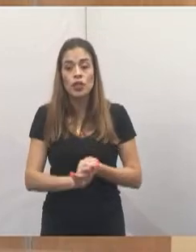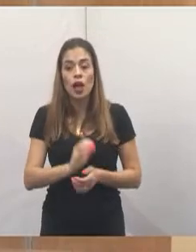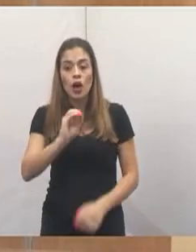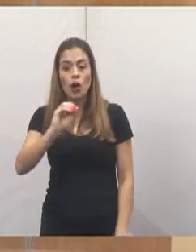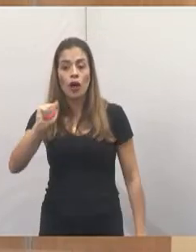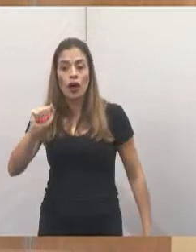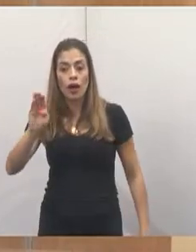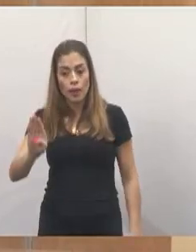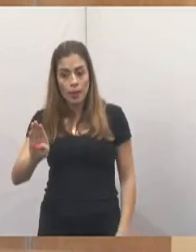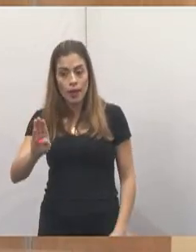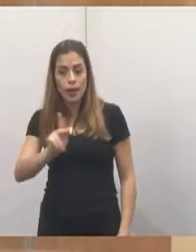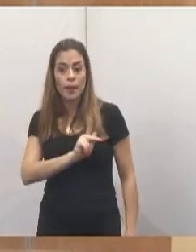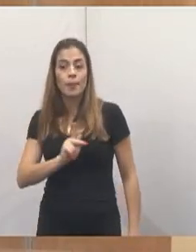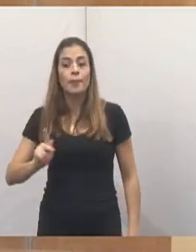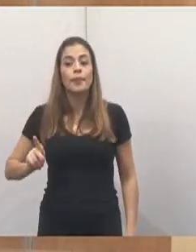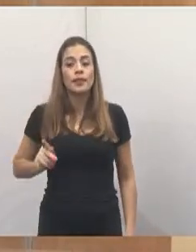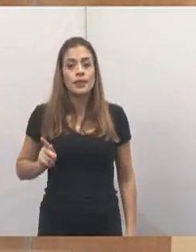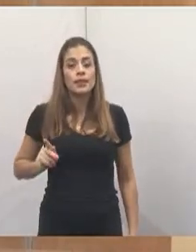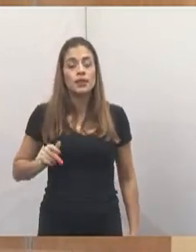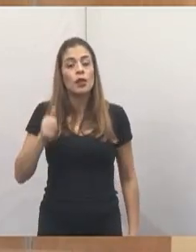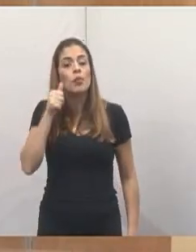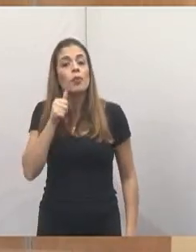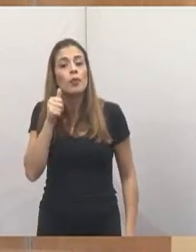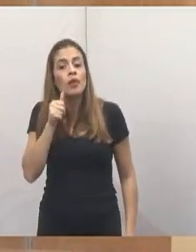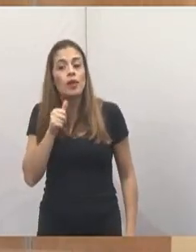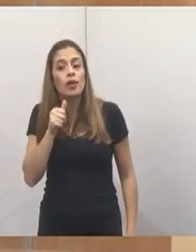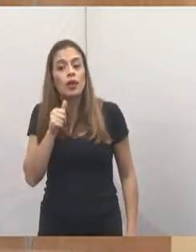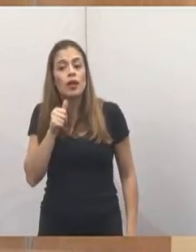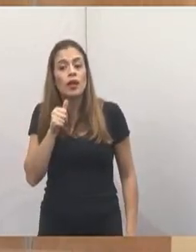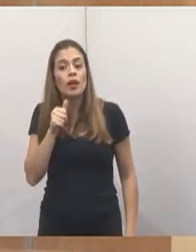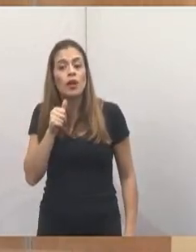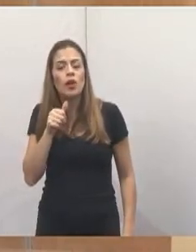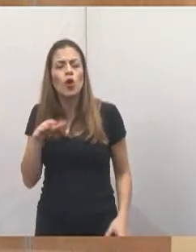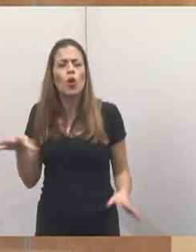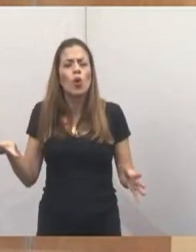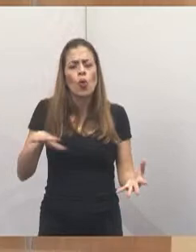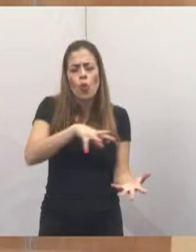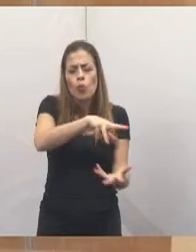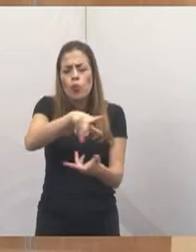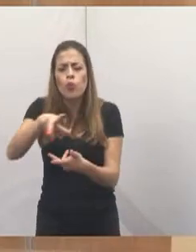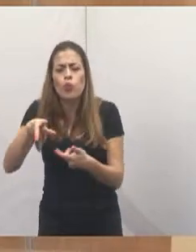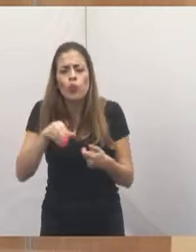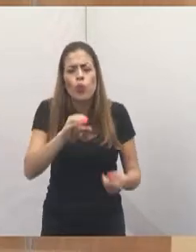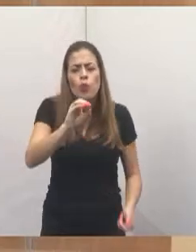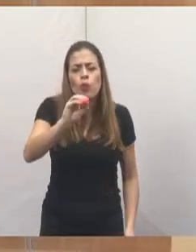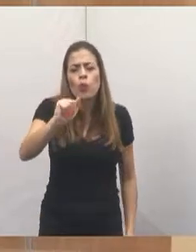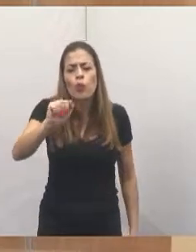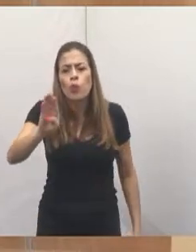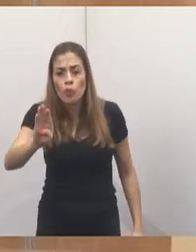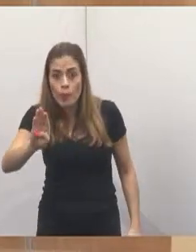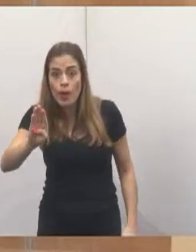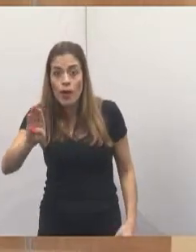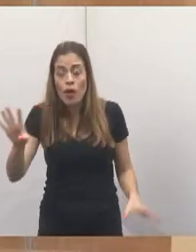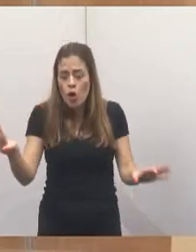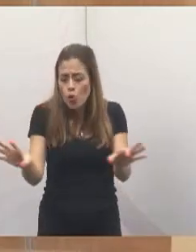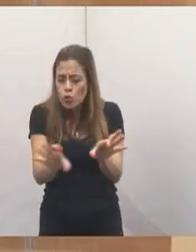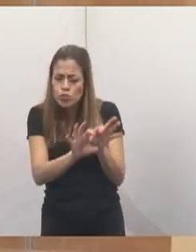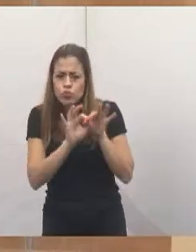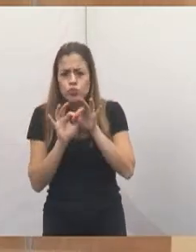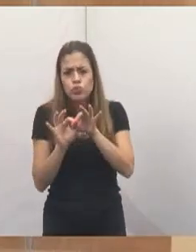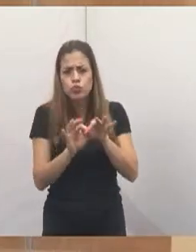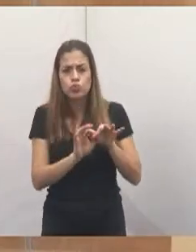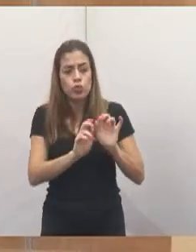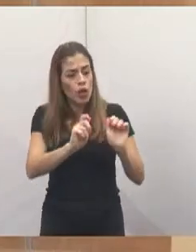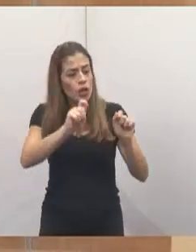no universo de 90 anos, ela está fazendo o universo OAB, que é misturar tudo isso. É dar condições para todas as